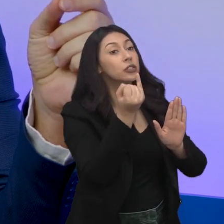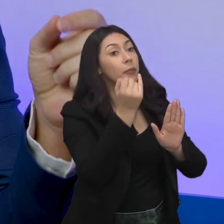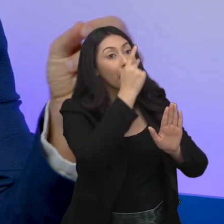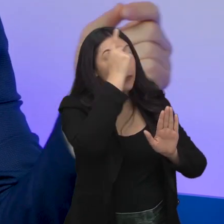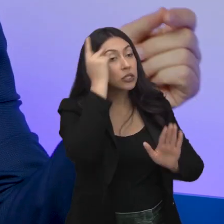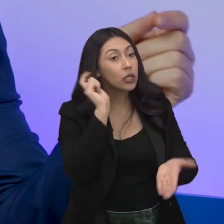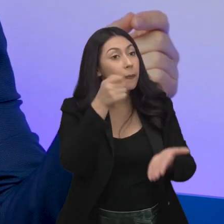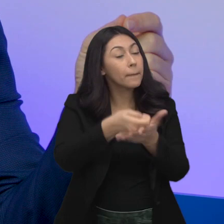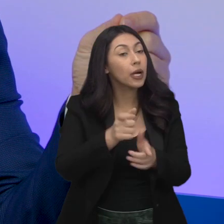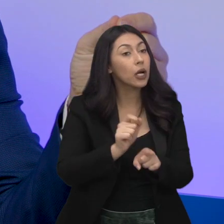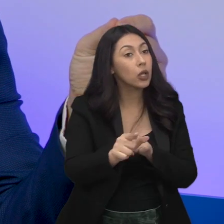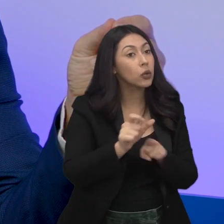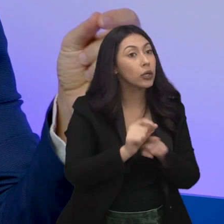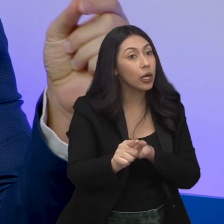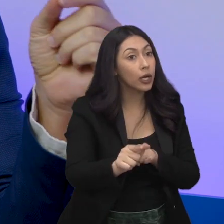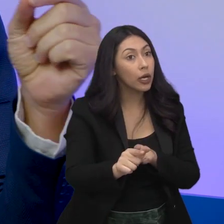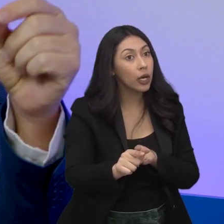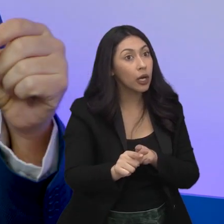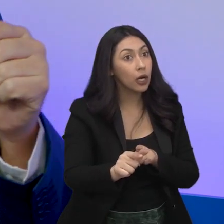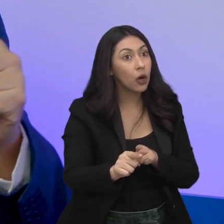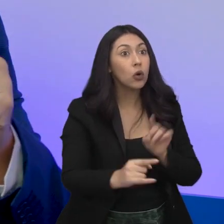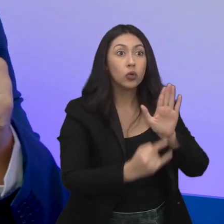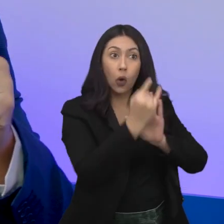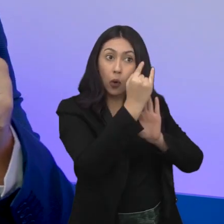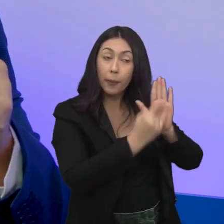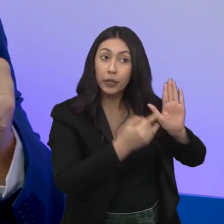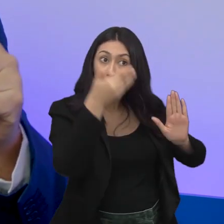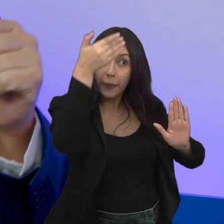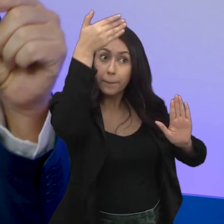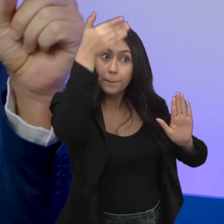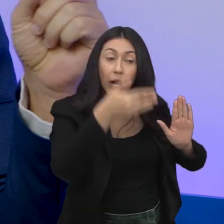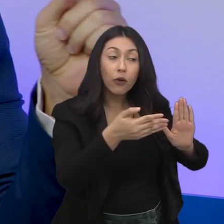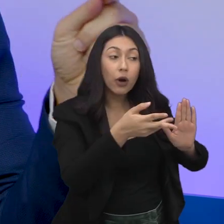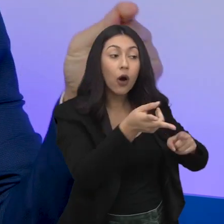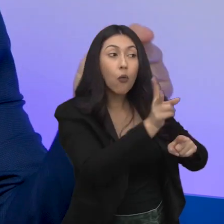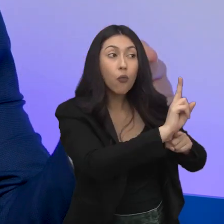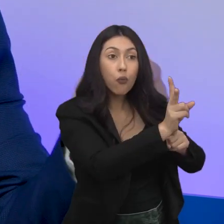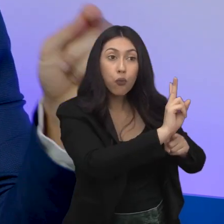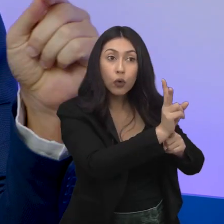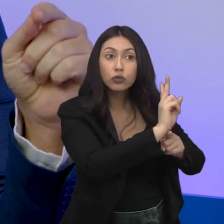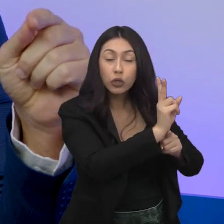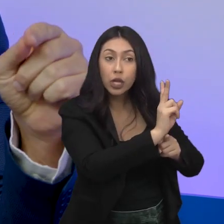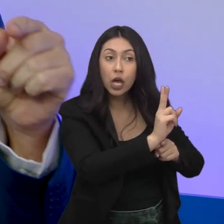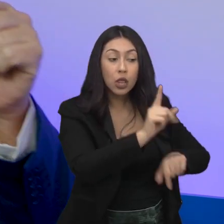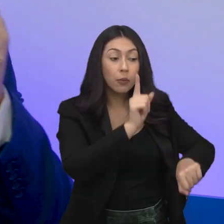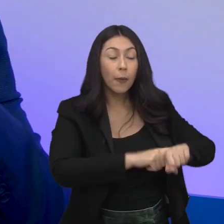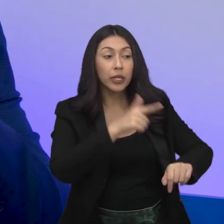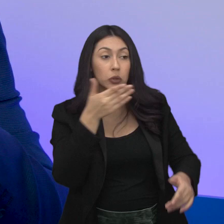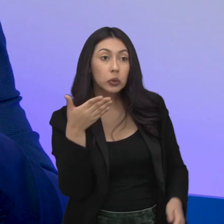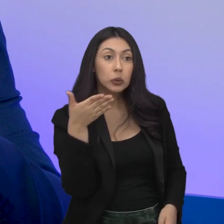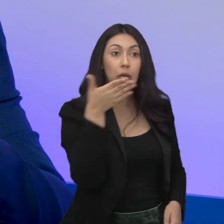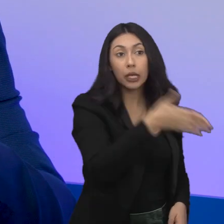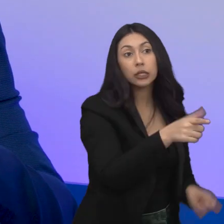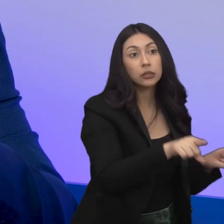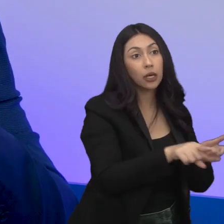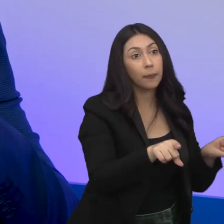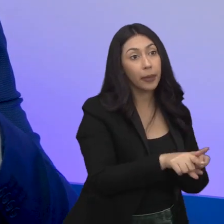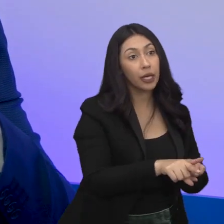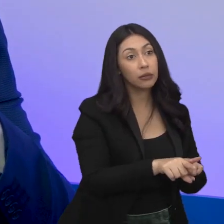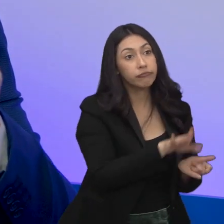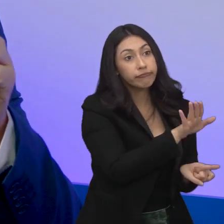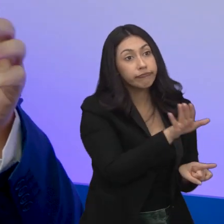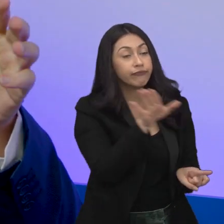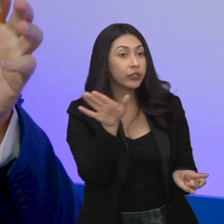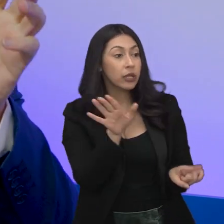ter, tanto para o inquilino quanto para o proprietário, é o laudo de vistoria. O laudo de vistoria de entrada do imóvel e o laudo de vistoria de entrega